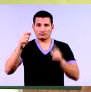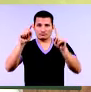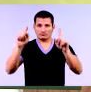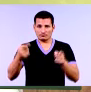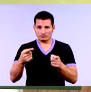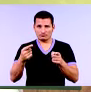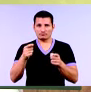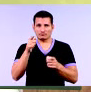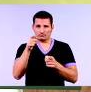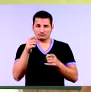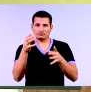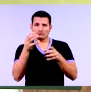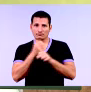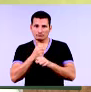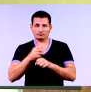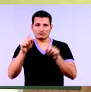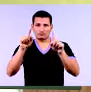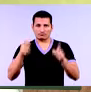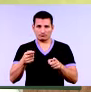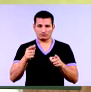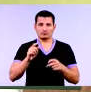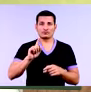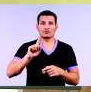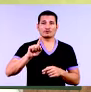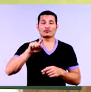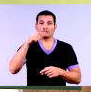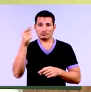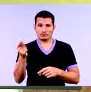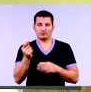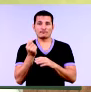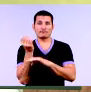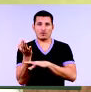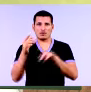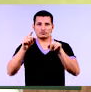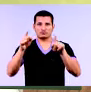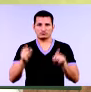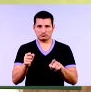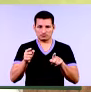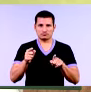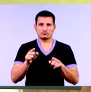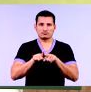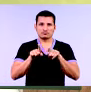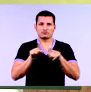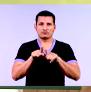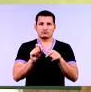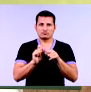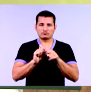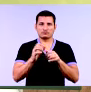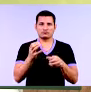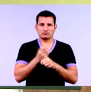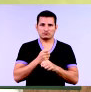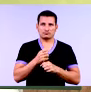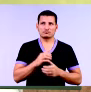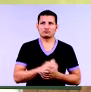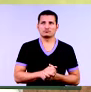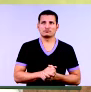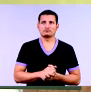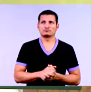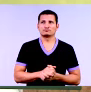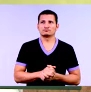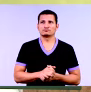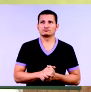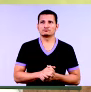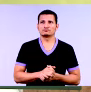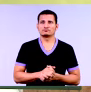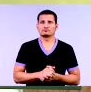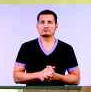fez a operação entre parênteses, aí a gente vai para fora do parênteses para fazer os cálculos. Na primeira opção, primeiro item aí que